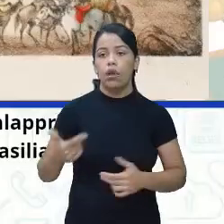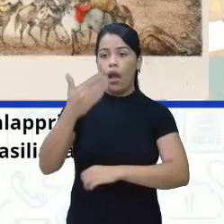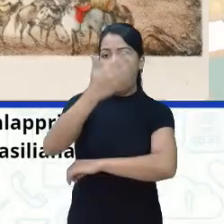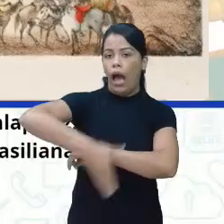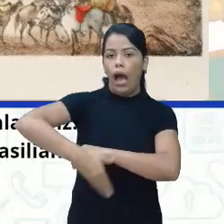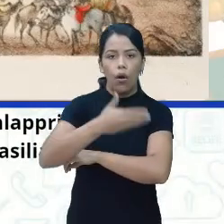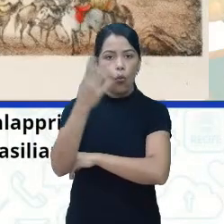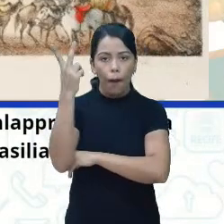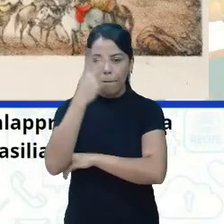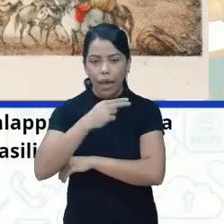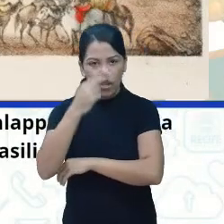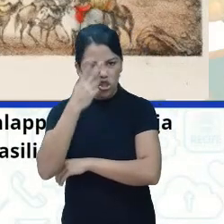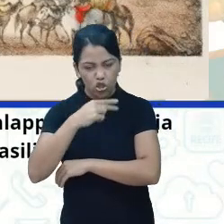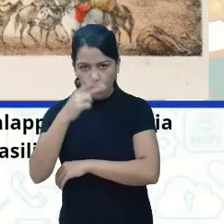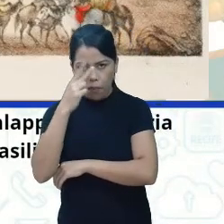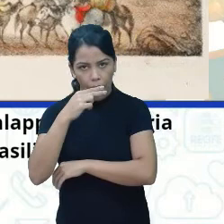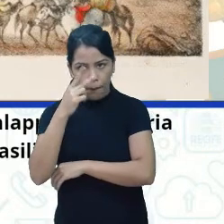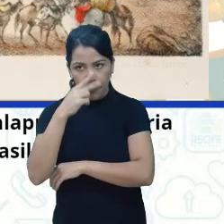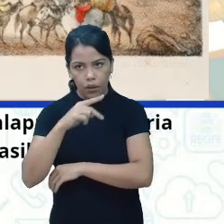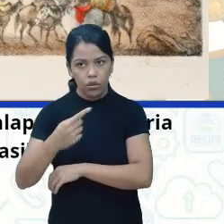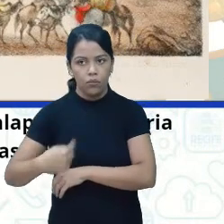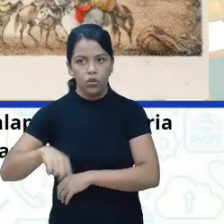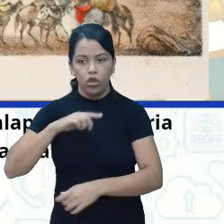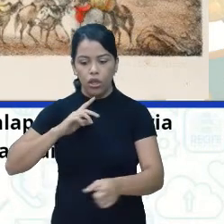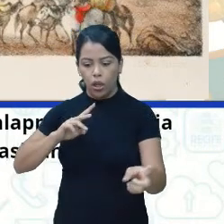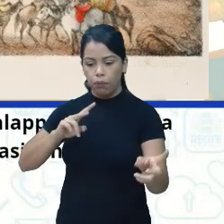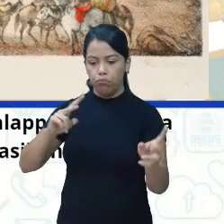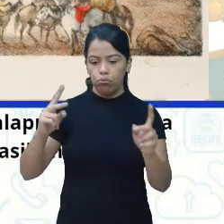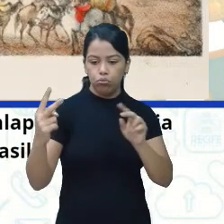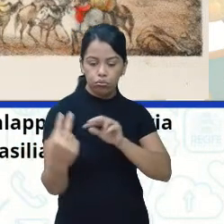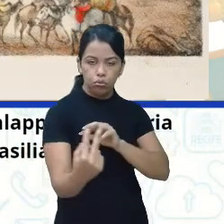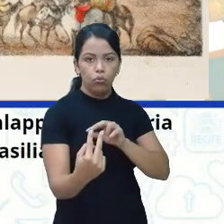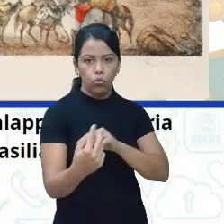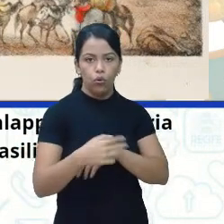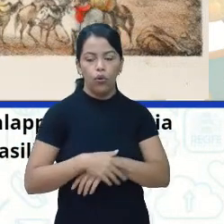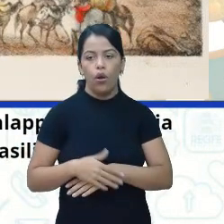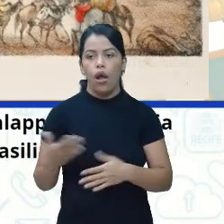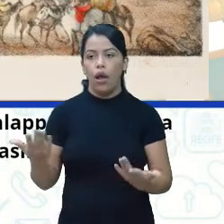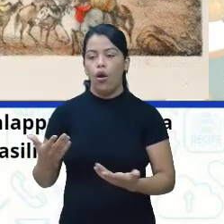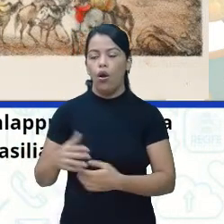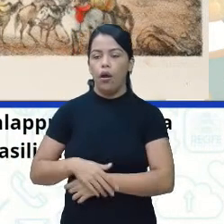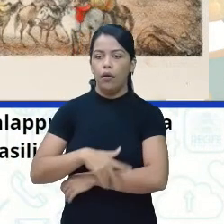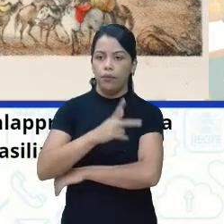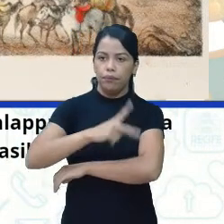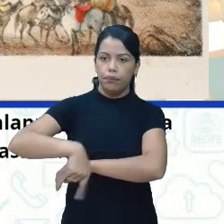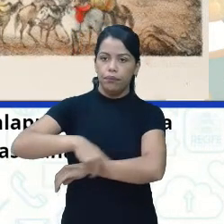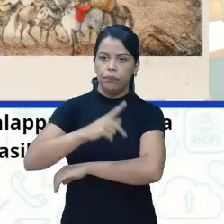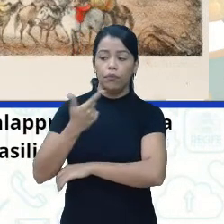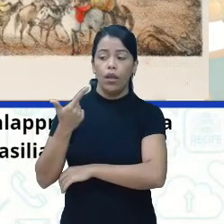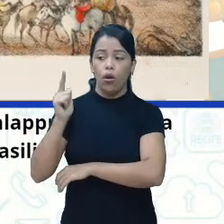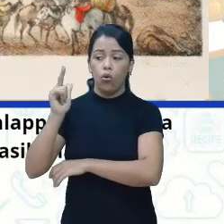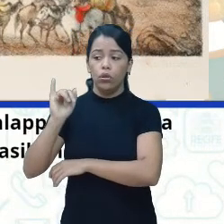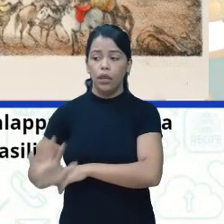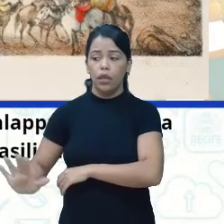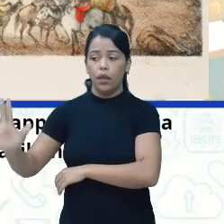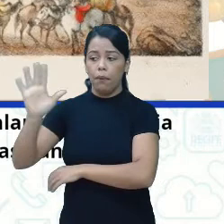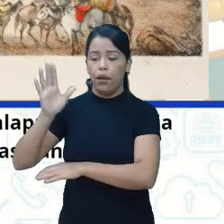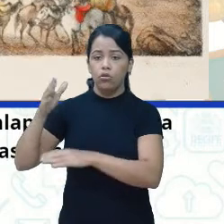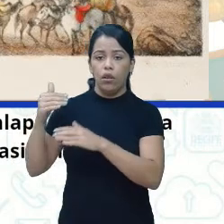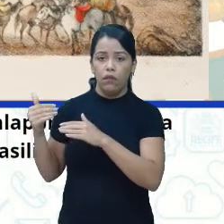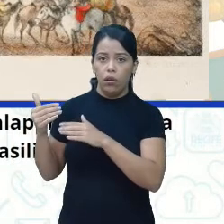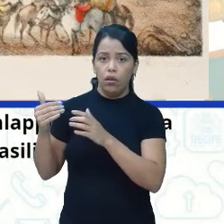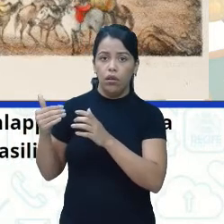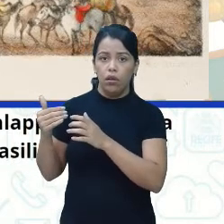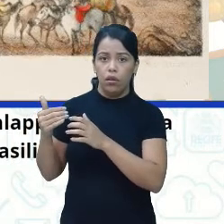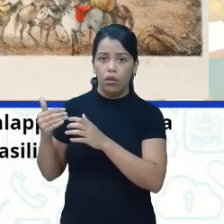rua. A gente aí inverteu um pouco o ângulo, né, ela está... no caso da outra imagem, ela estava no sentido, né,